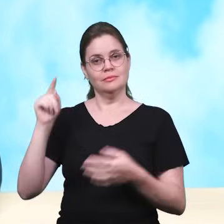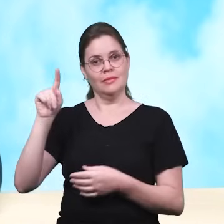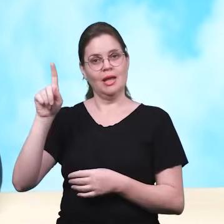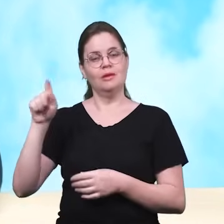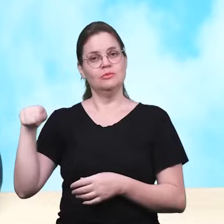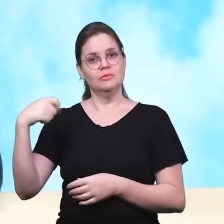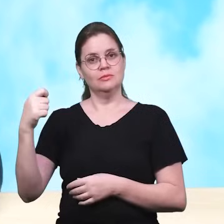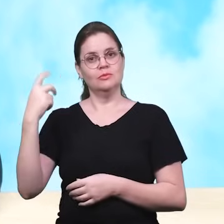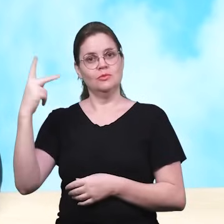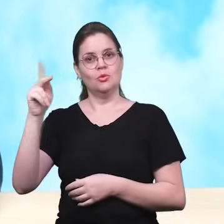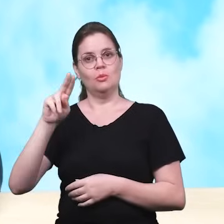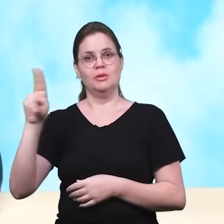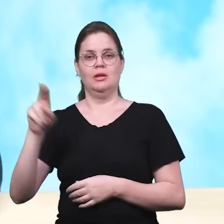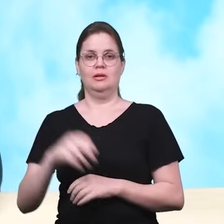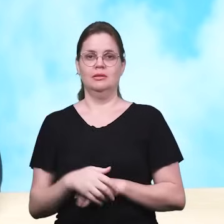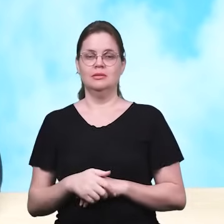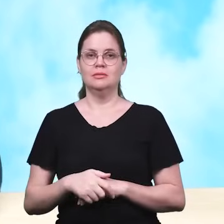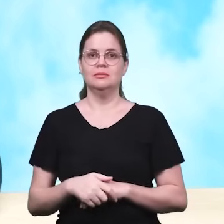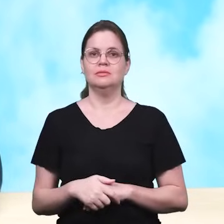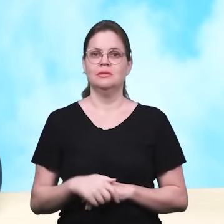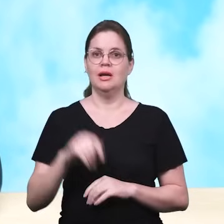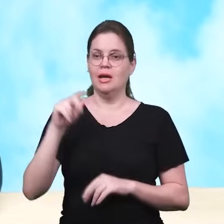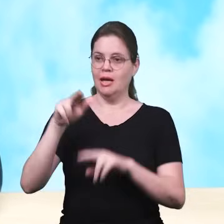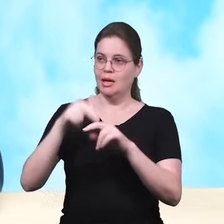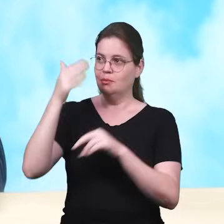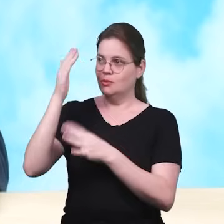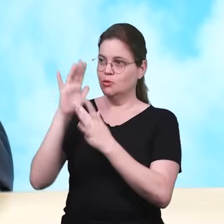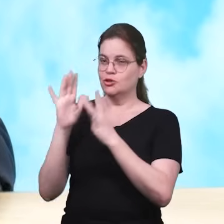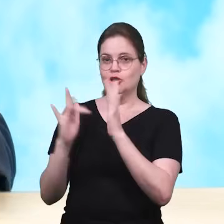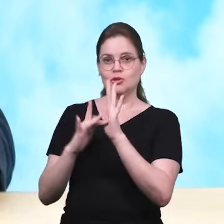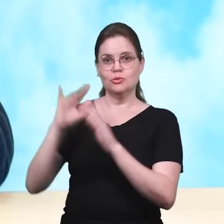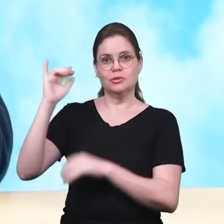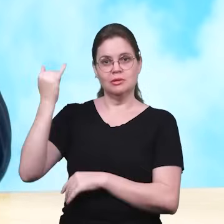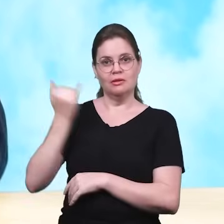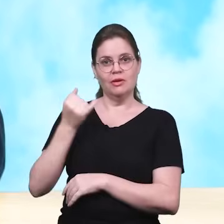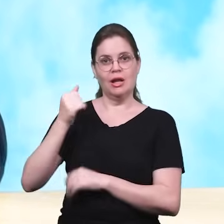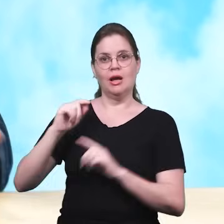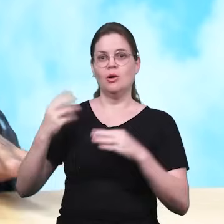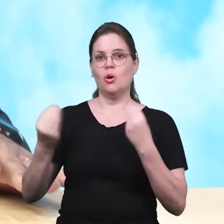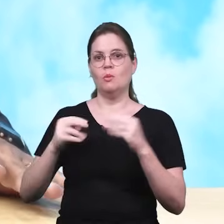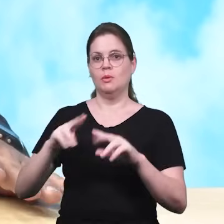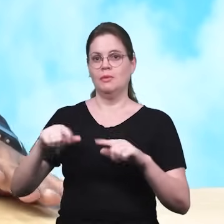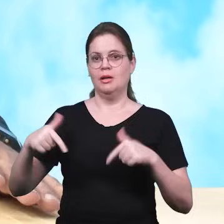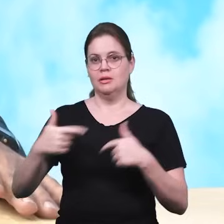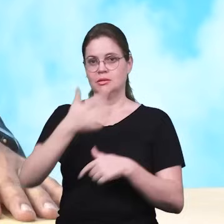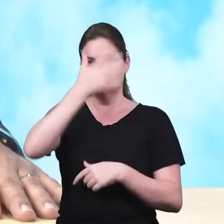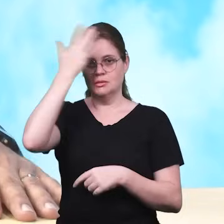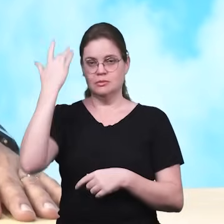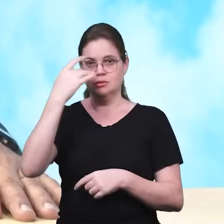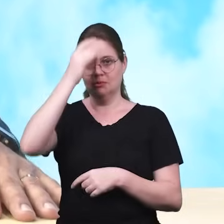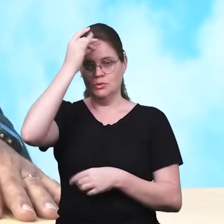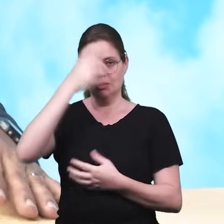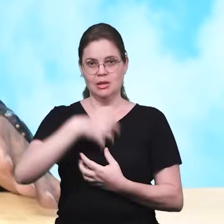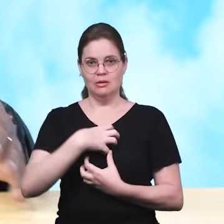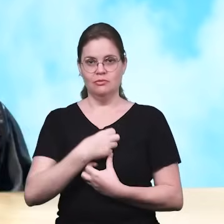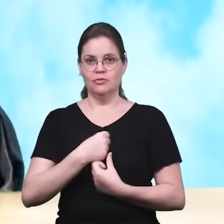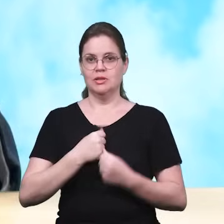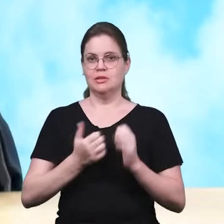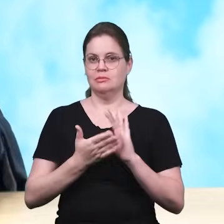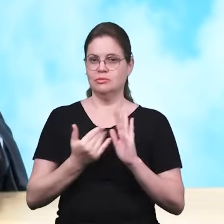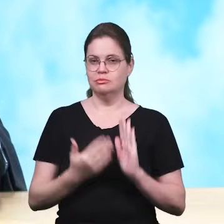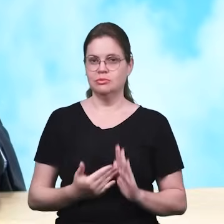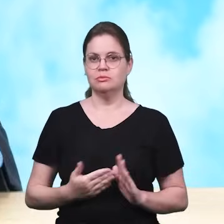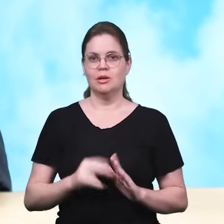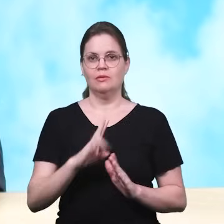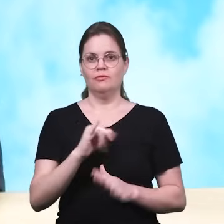a palavra que você vai ouvir pela voz do Espírito Santo. Ele vai tirar toda a sua aflição. Ela vai